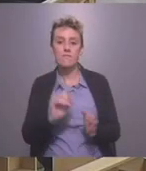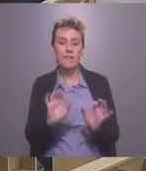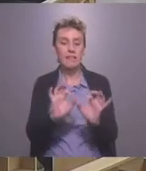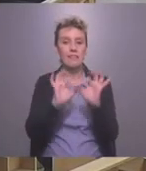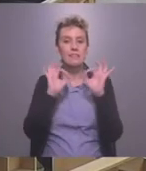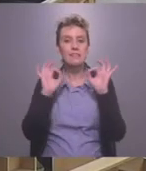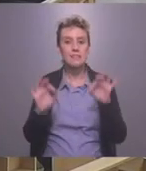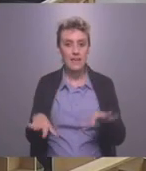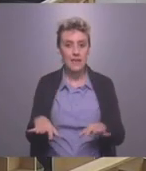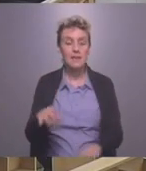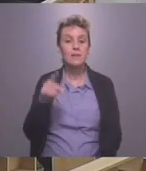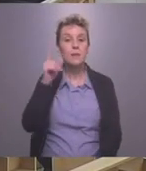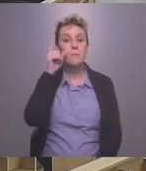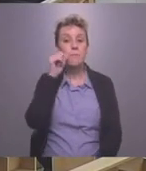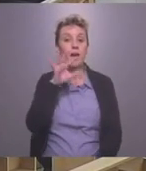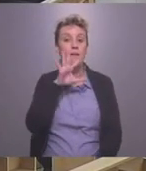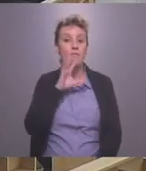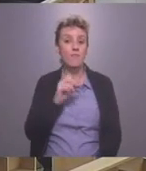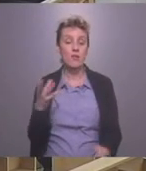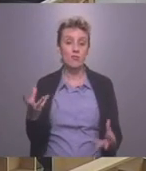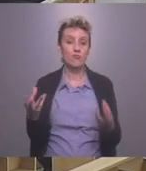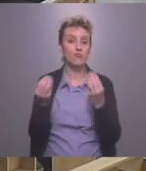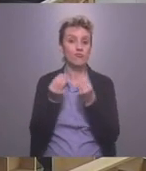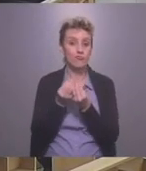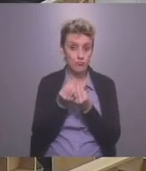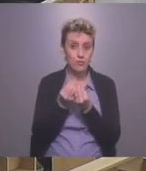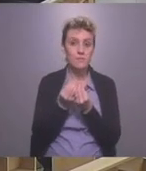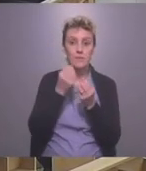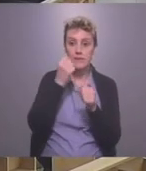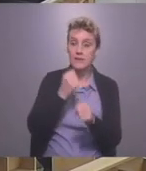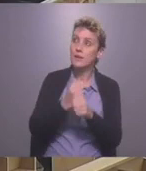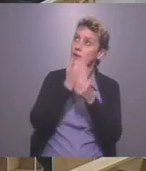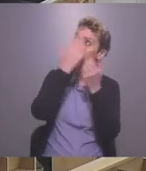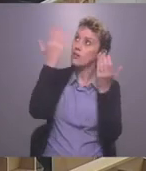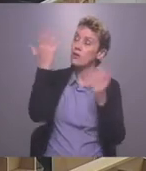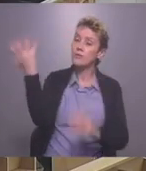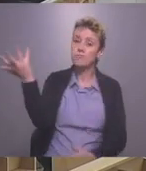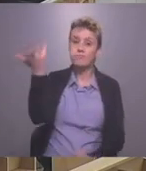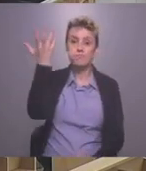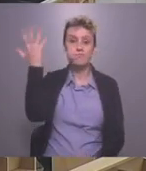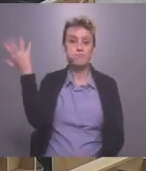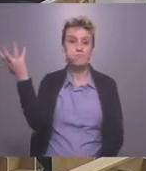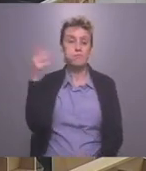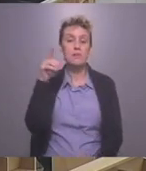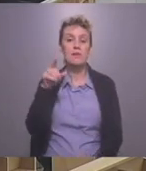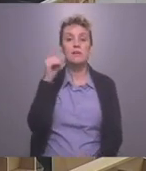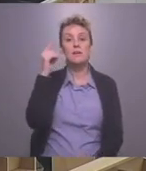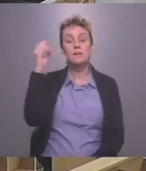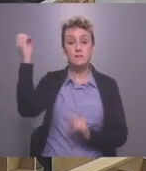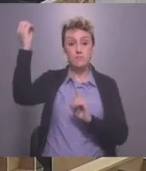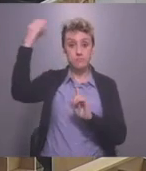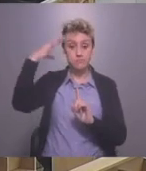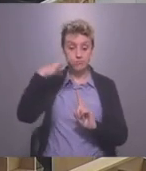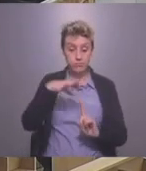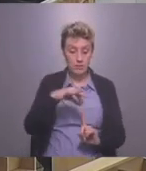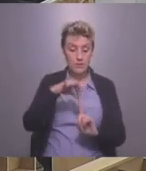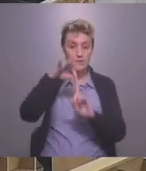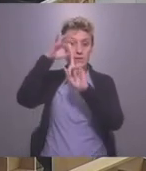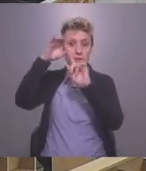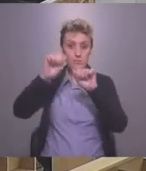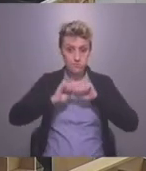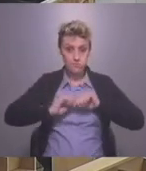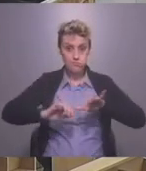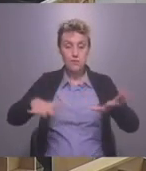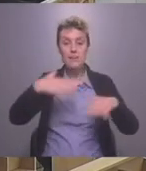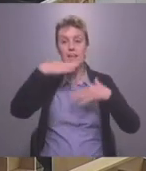Filho, e com o Pai e o Filho é adorado e glorificado, Ele que falou pelos profetas. Creio na